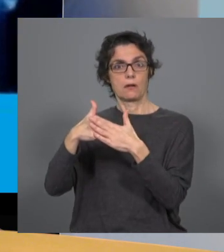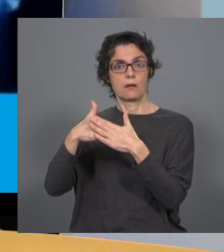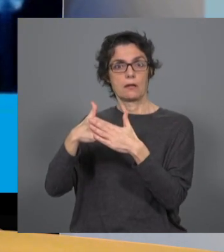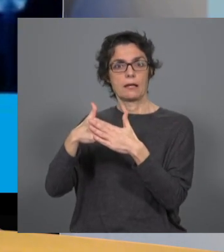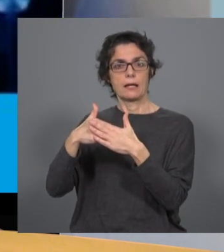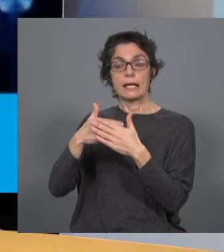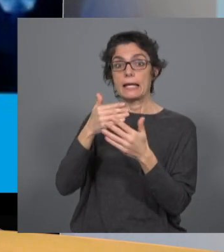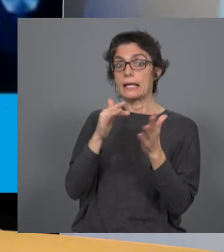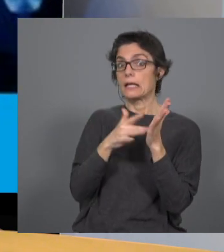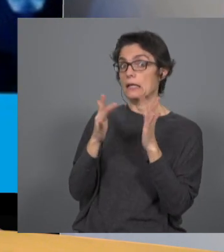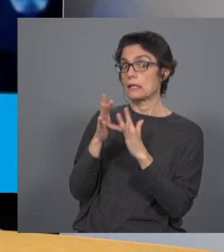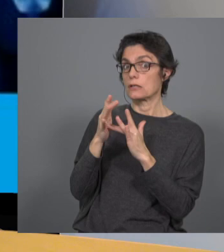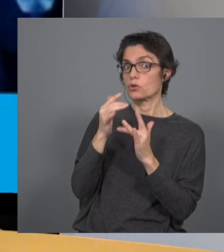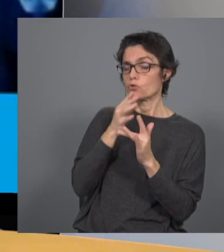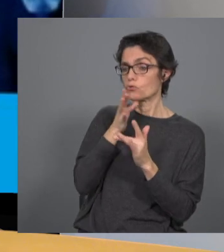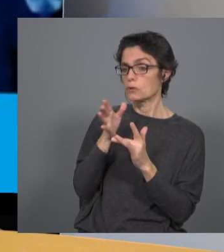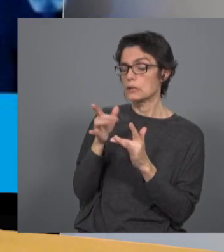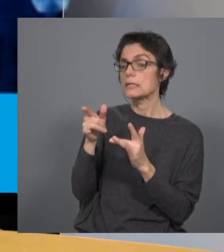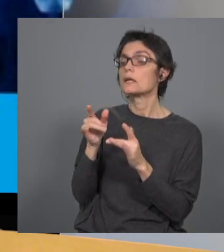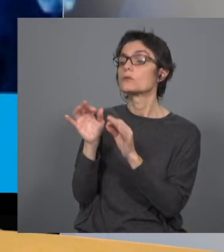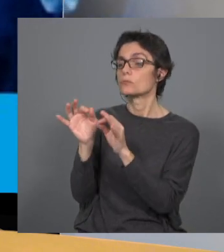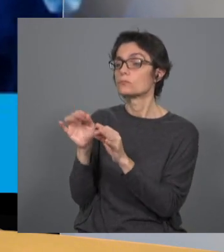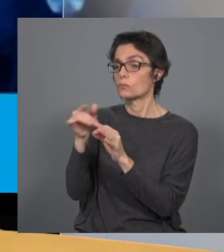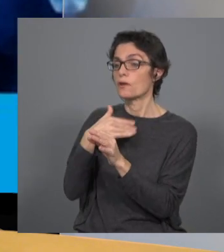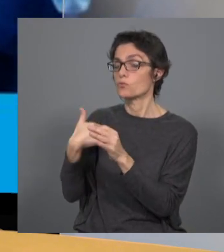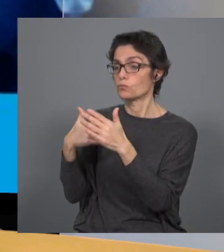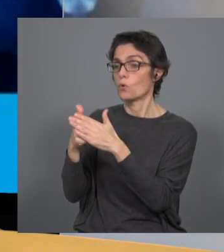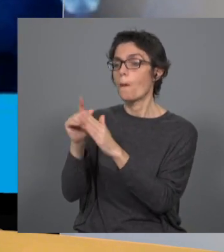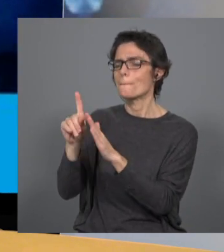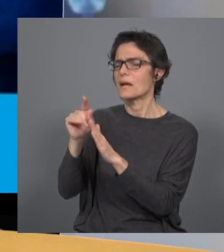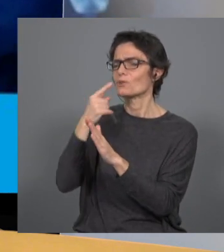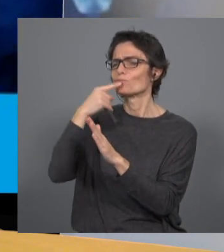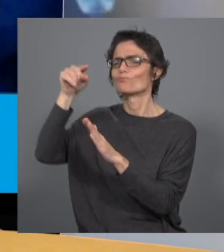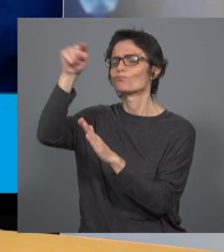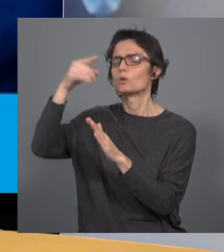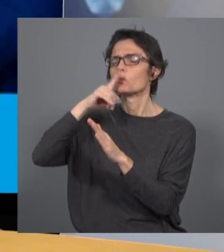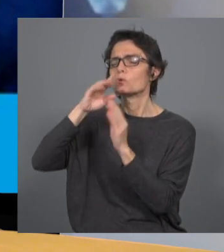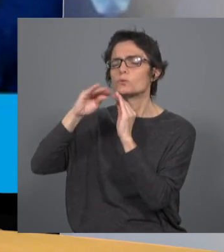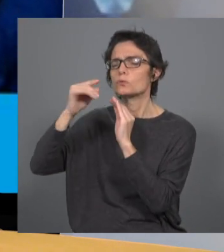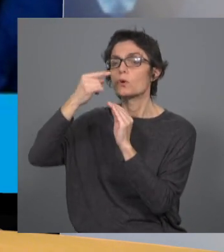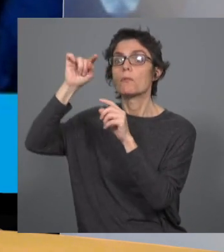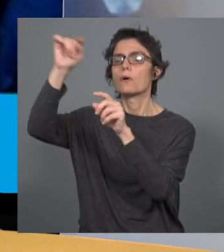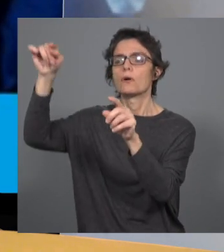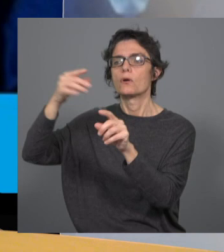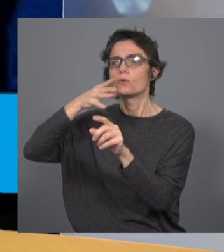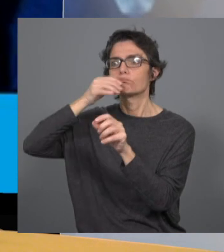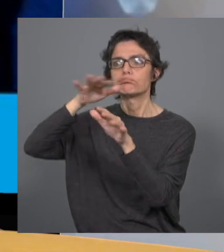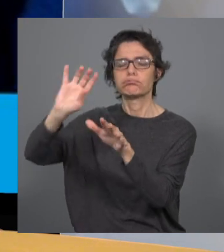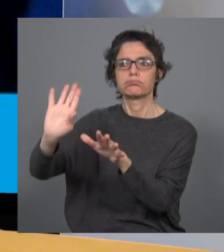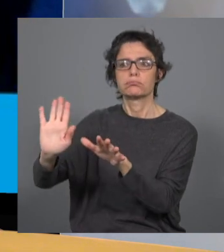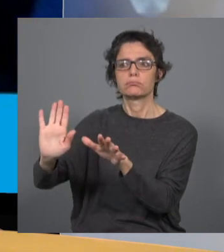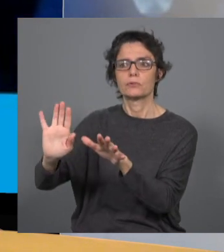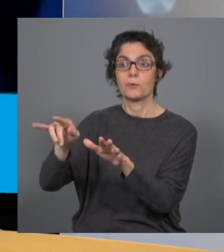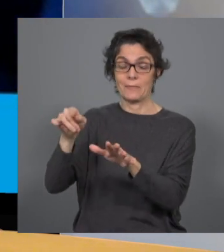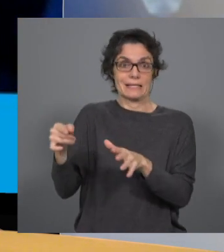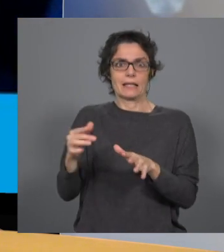Jesus pede-lhe para, digamos, não divulgar muito, mas ele não obedece. Tal é o grau de entusiasmo, admito,